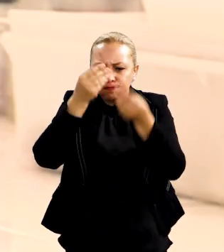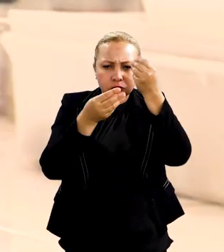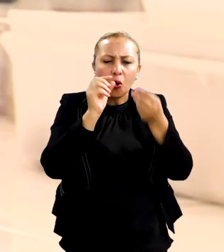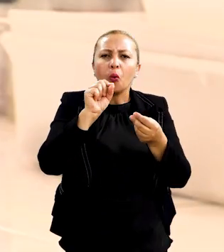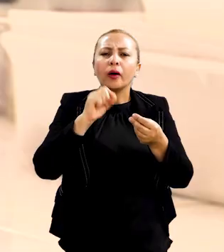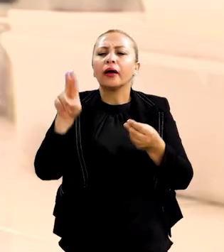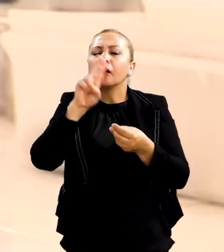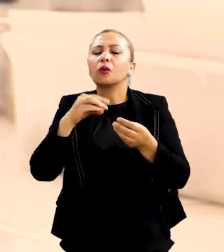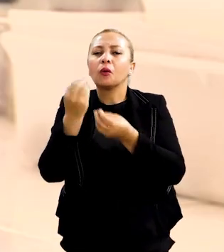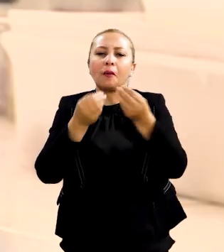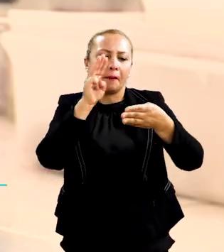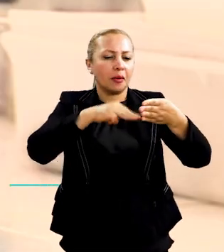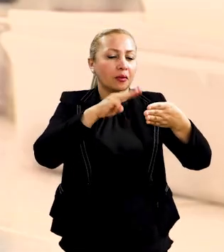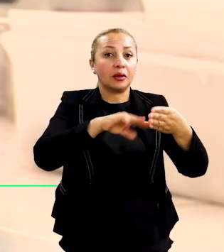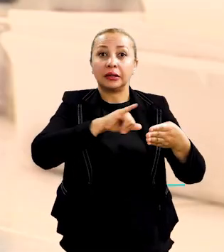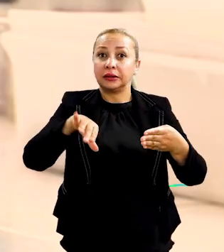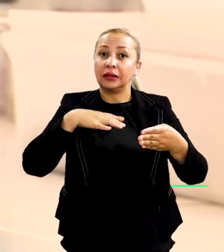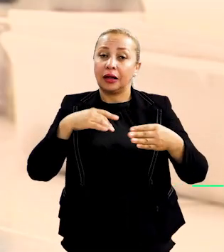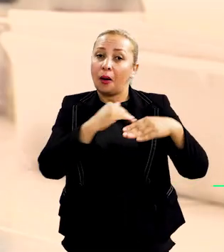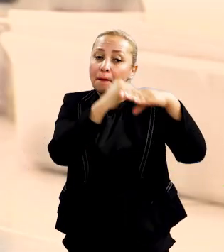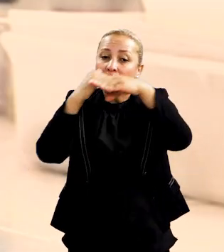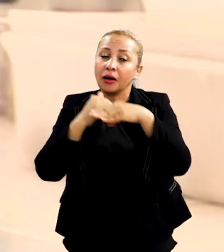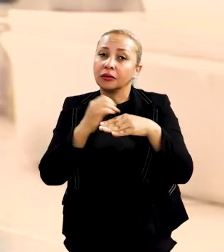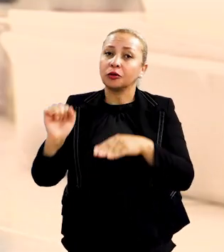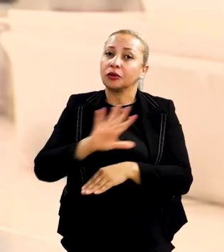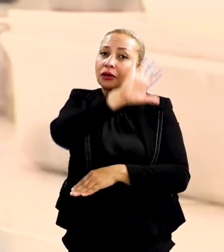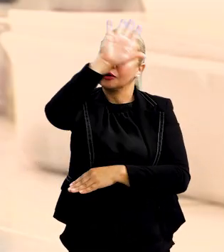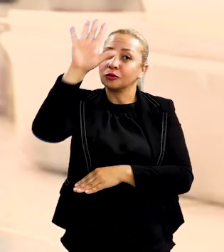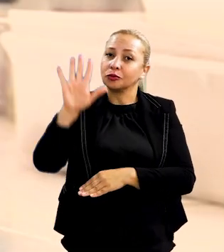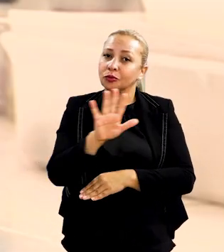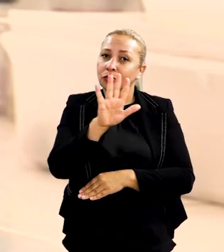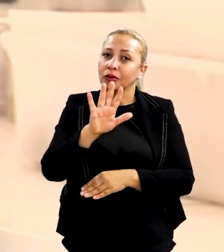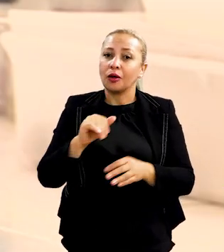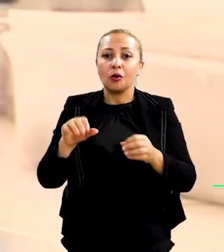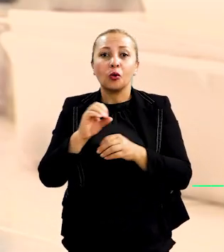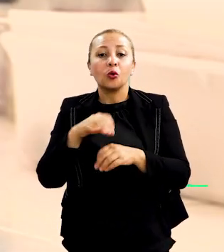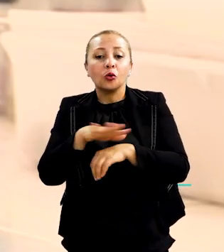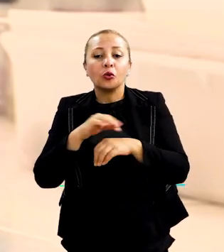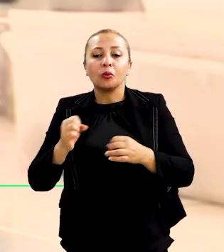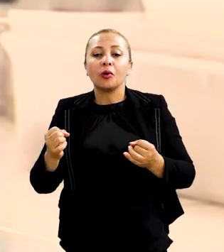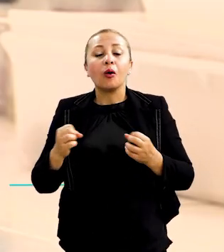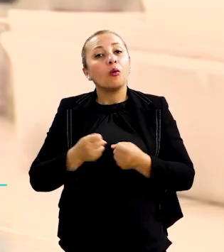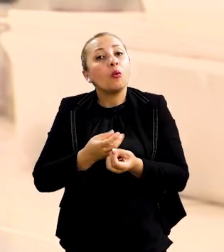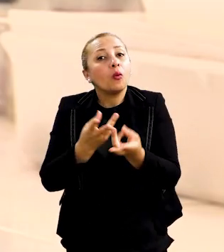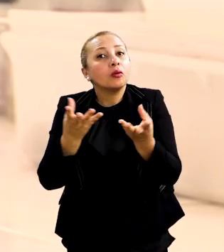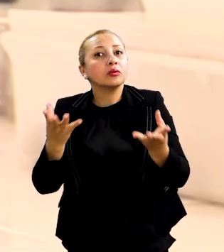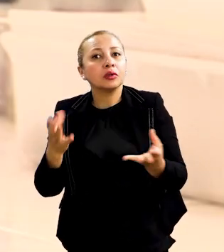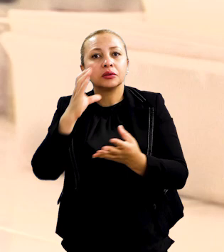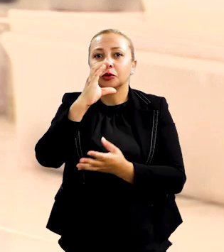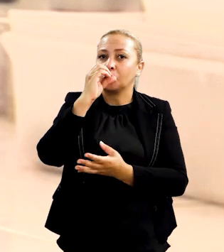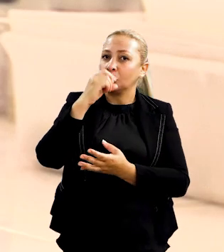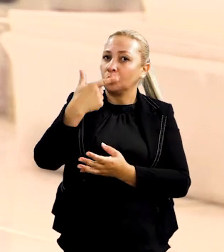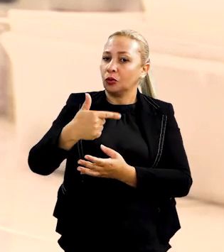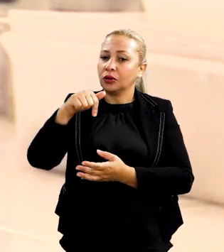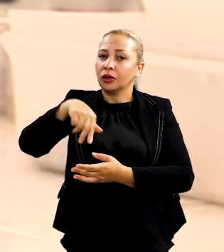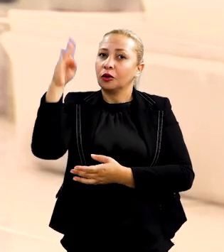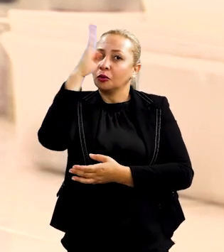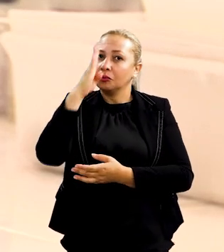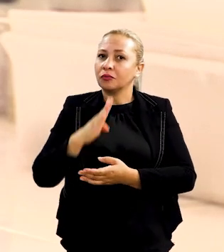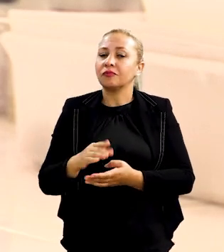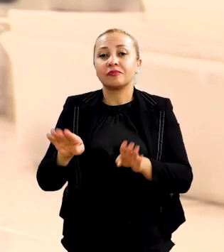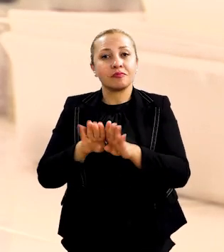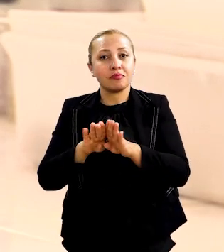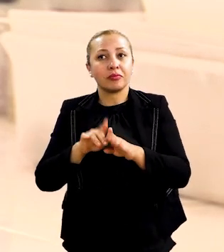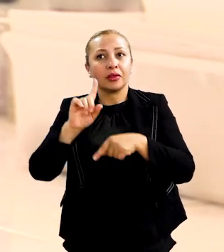como metodologia para ver se existe um padrão nacional sobre os quantitativos de carbono no Brasil. O segundo passo é